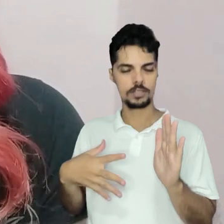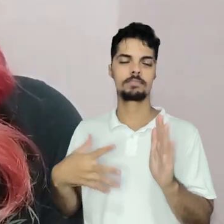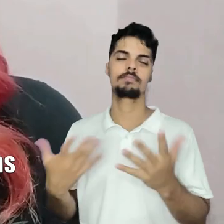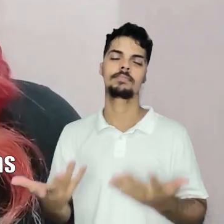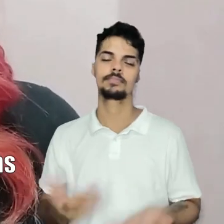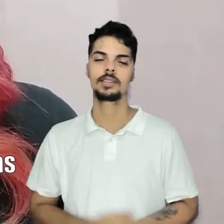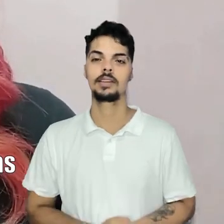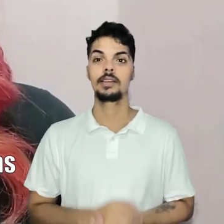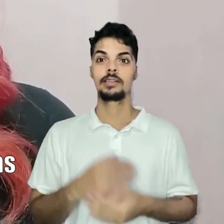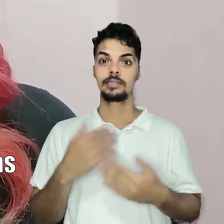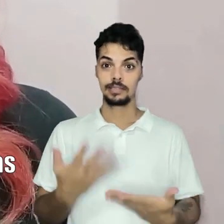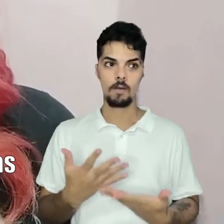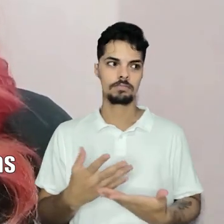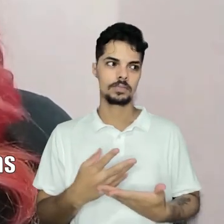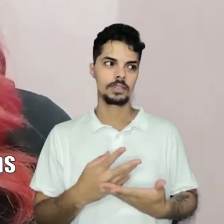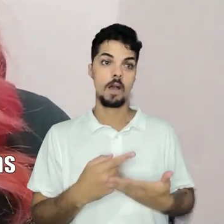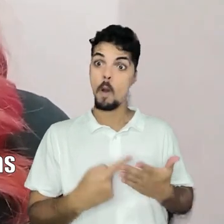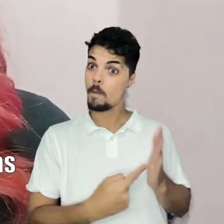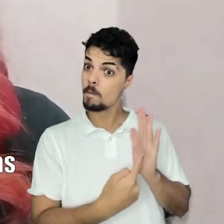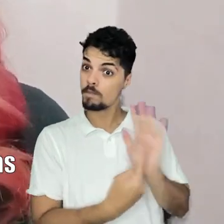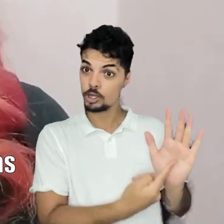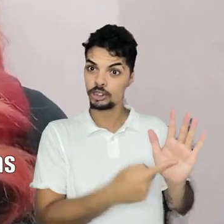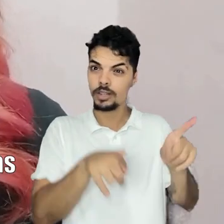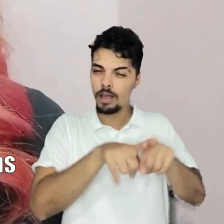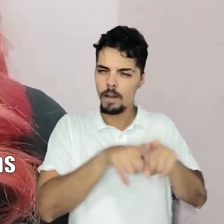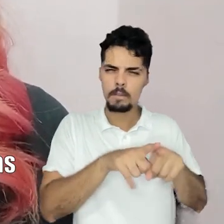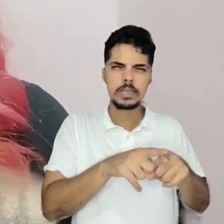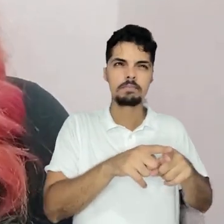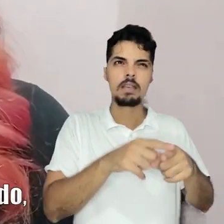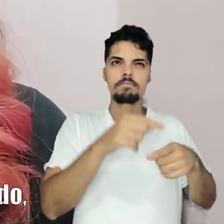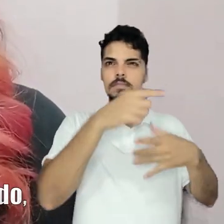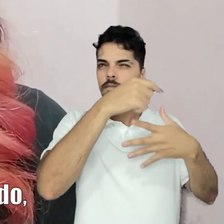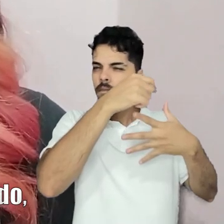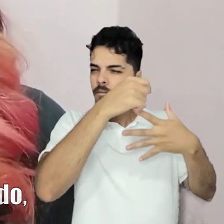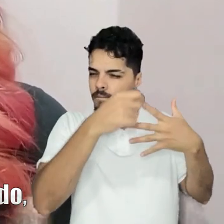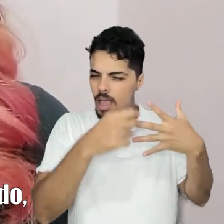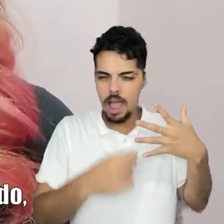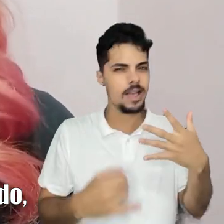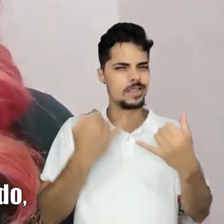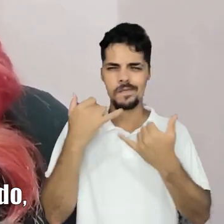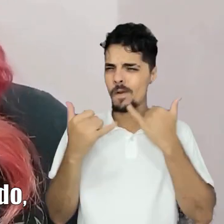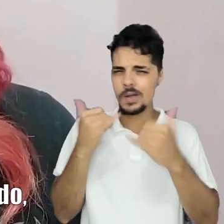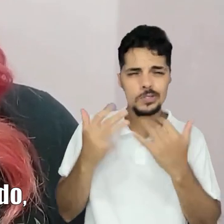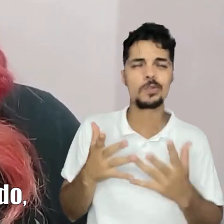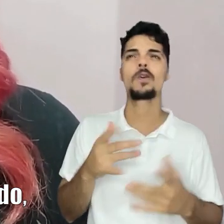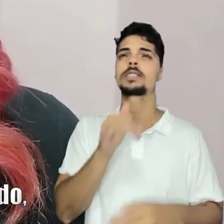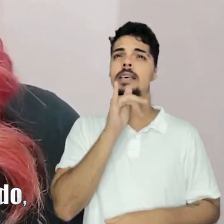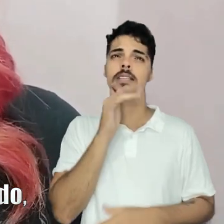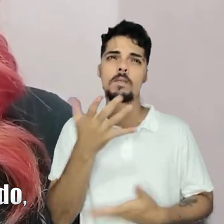um monumento à história, traz diversas informações do período, como, por exemplo, debates